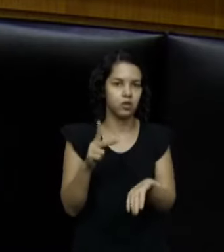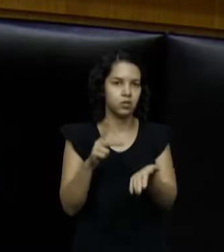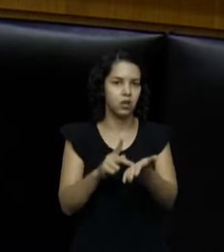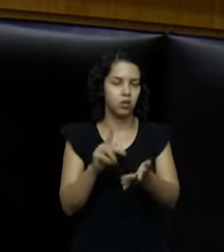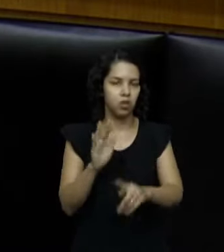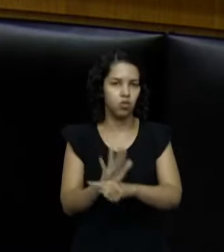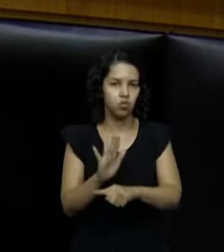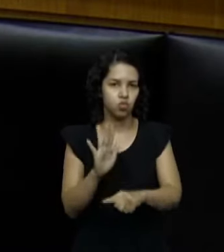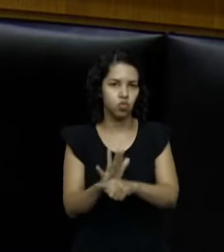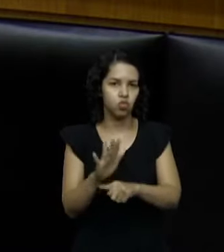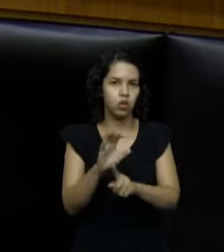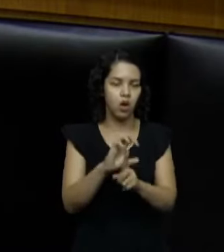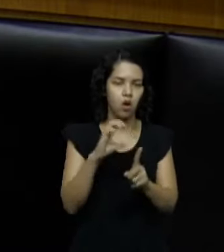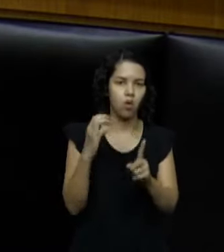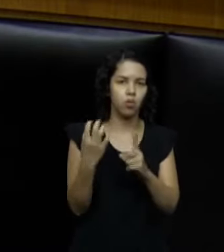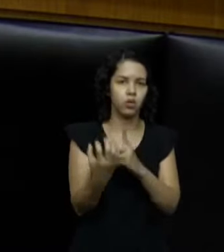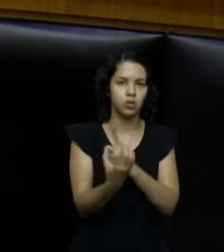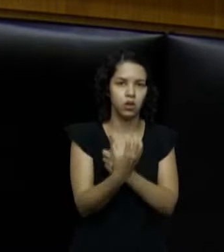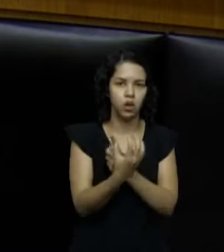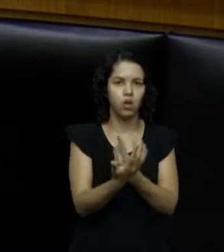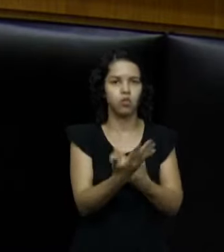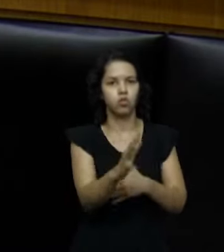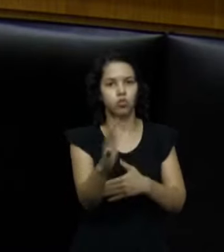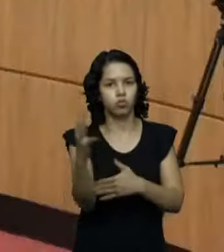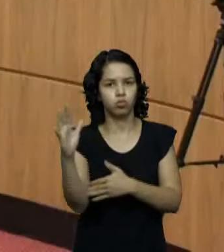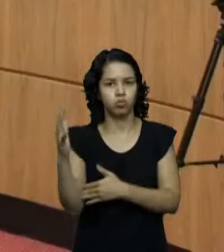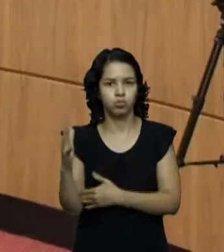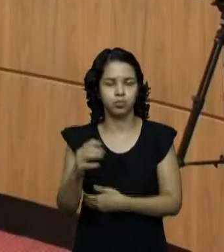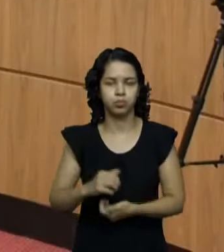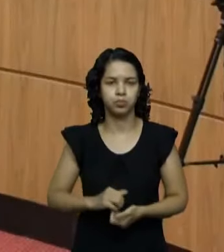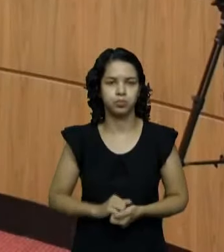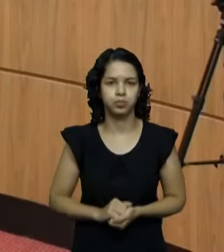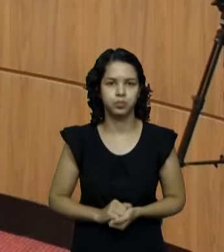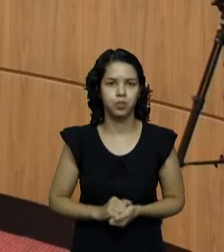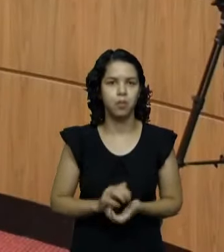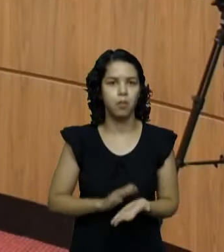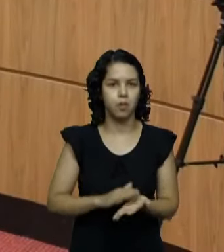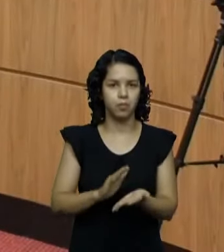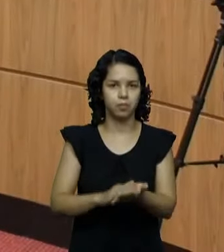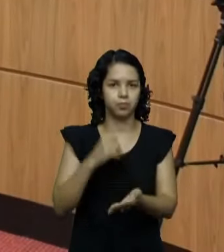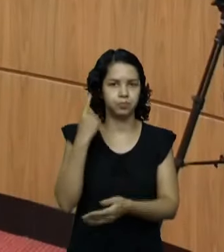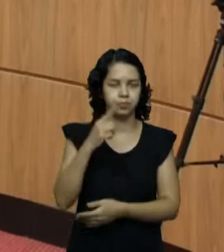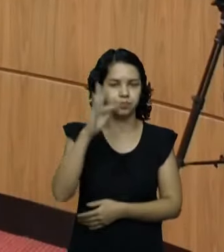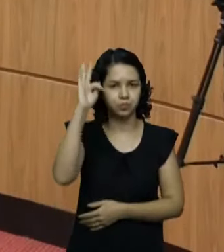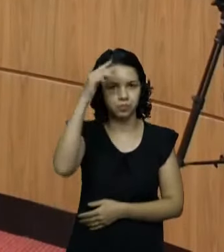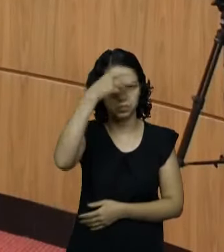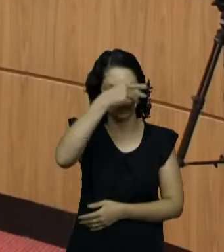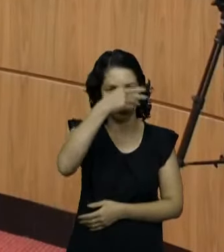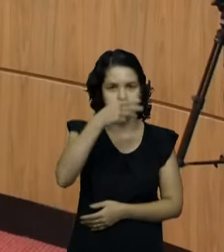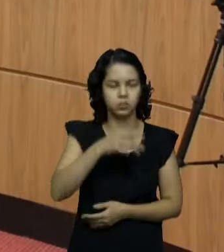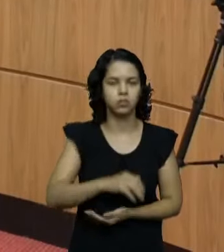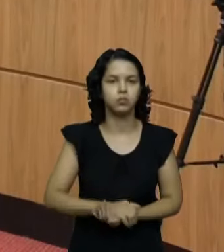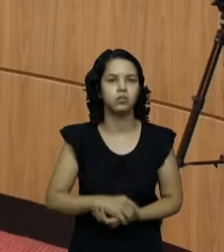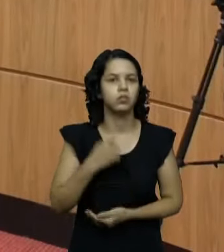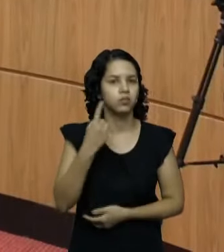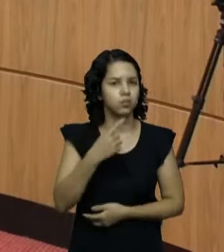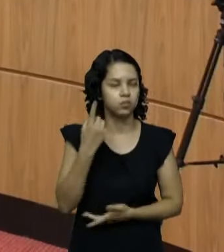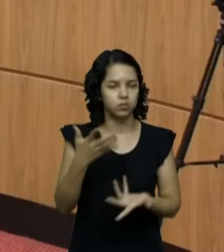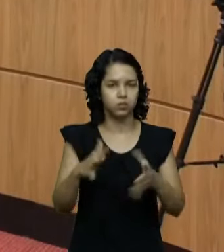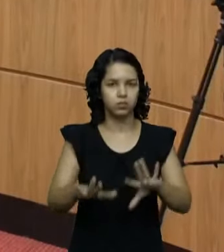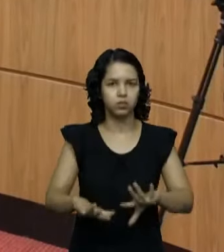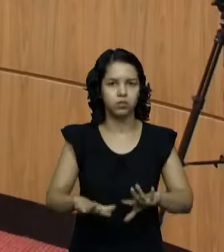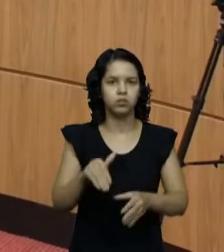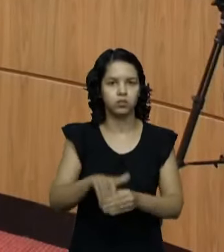a comunidade e também para o meio ambiente. Parabéns, deputado Fabiano. Não havendo mais quem queira discutir, em